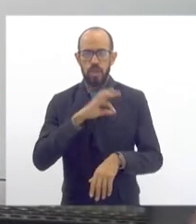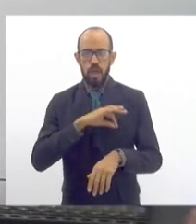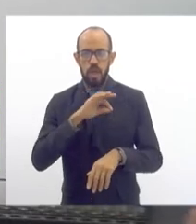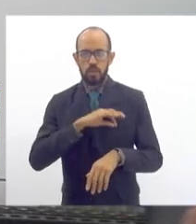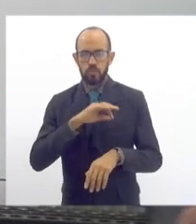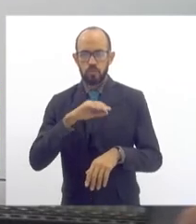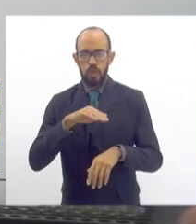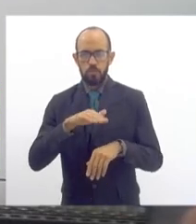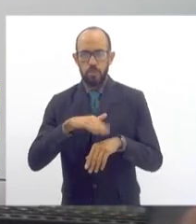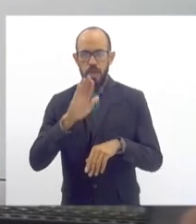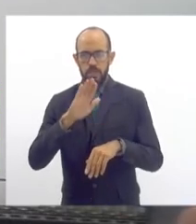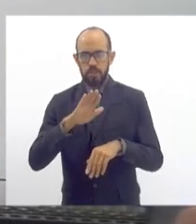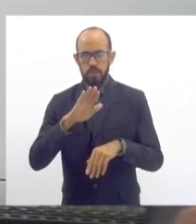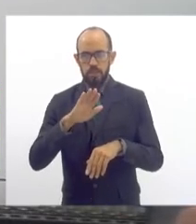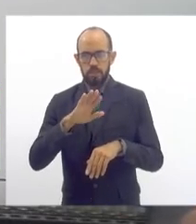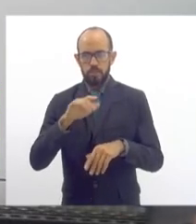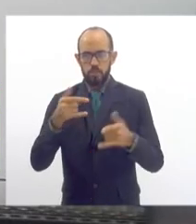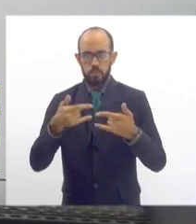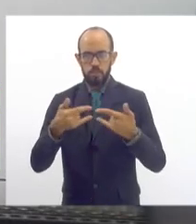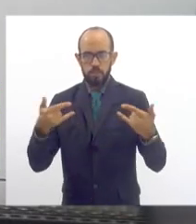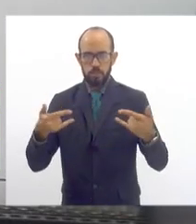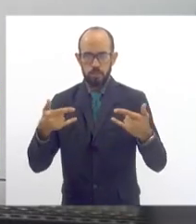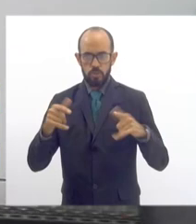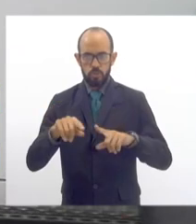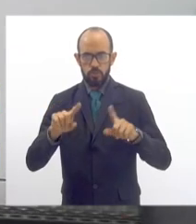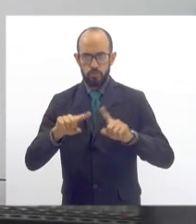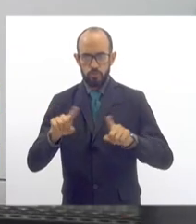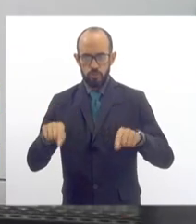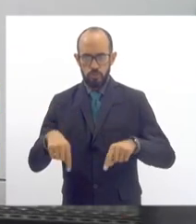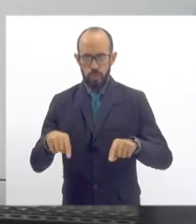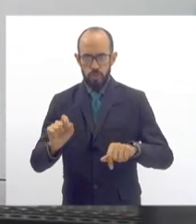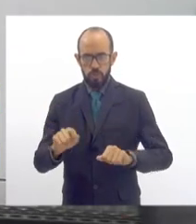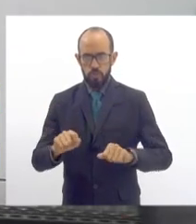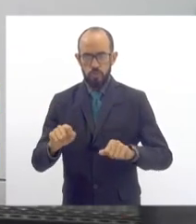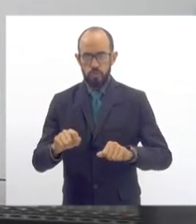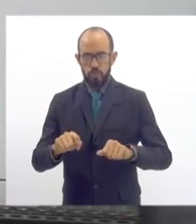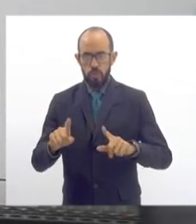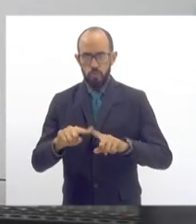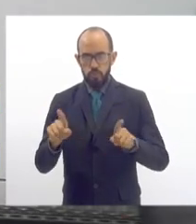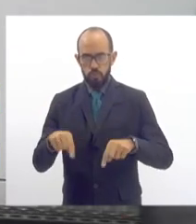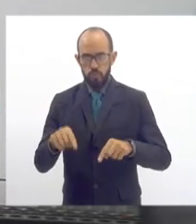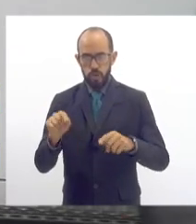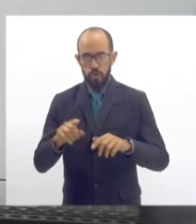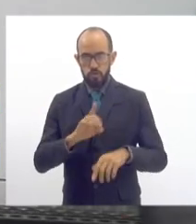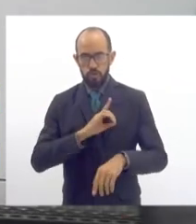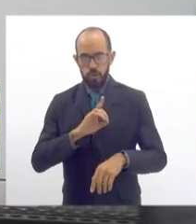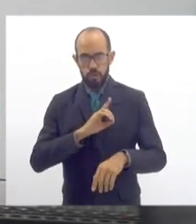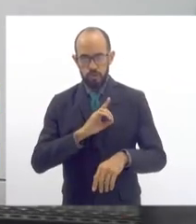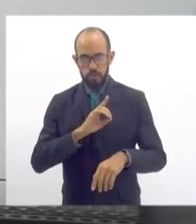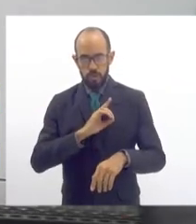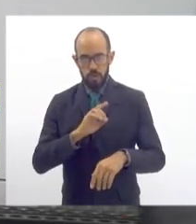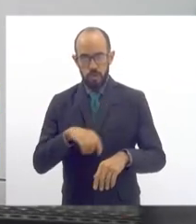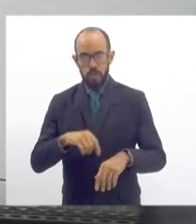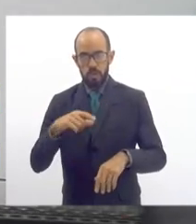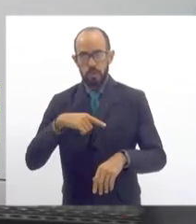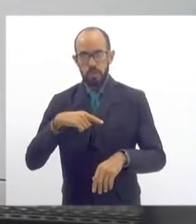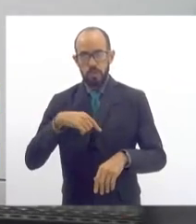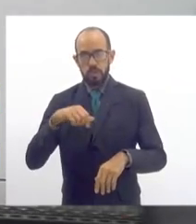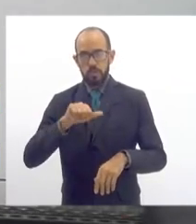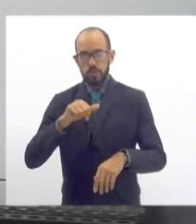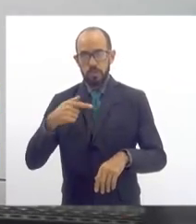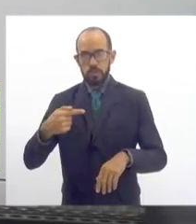mais no contra-cheque do servidor. Então, o servidor do Detran, dentre os quais os diretores se incluem, tem 17